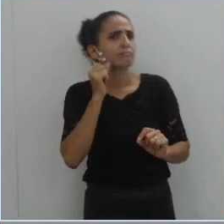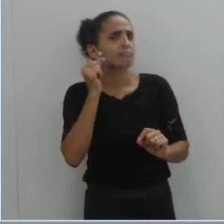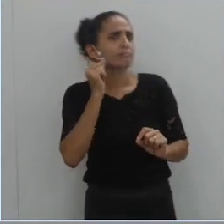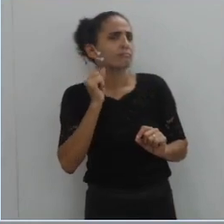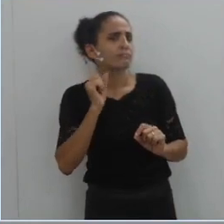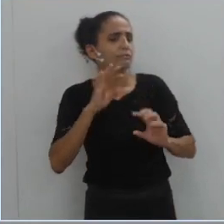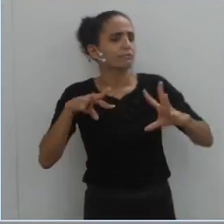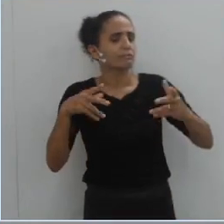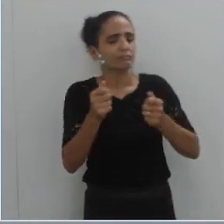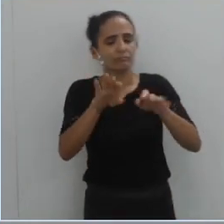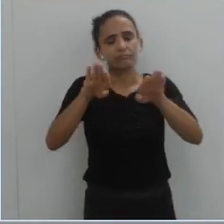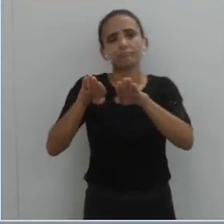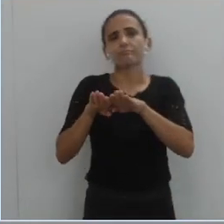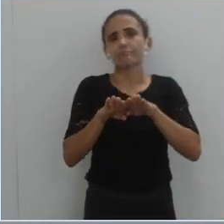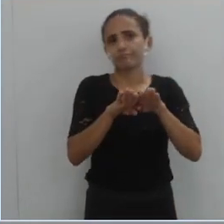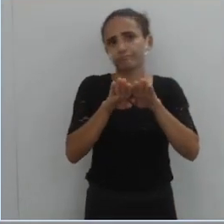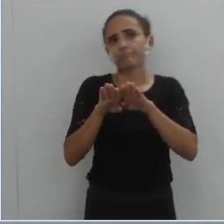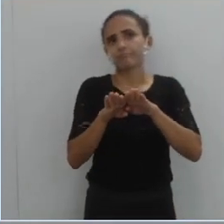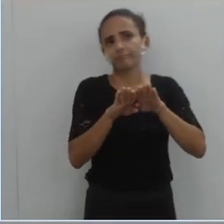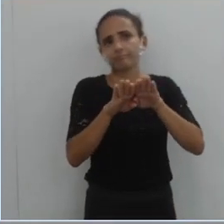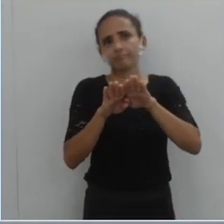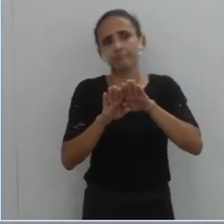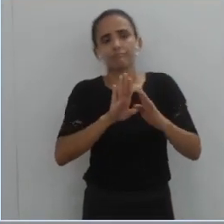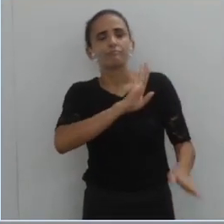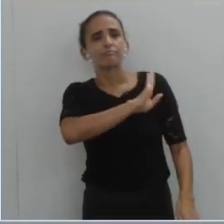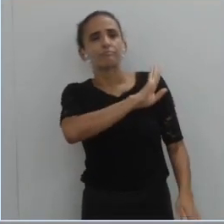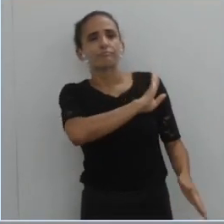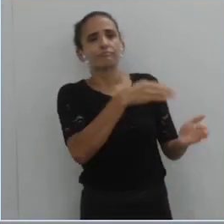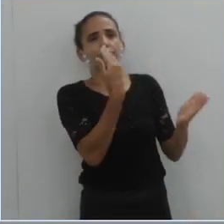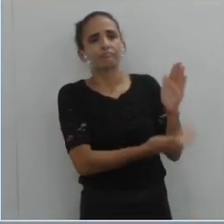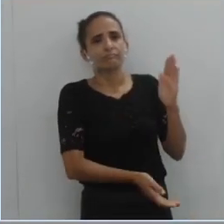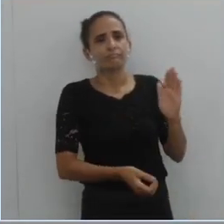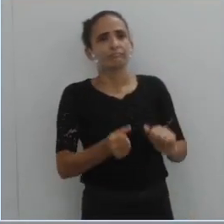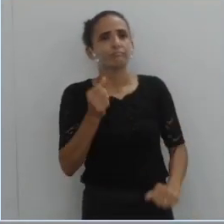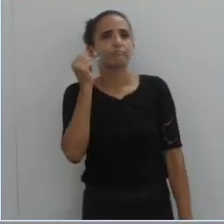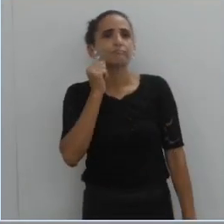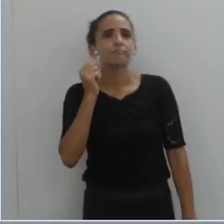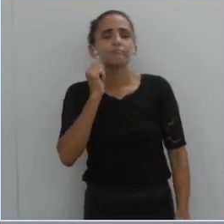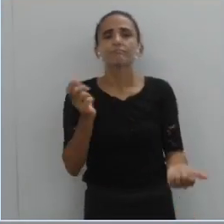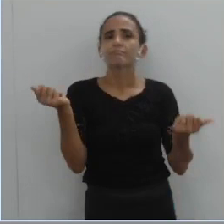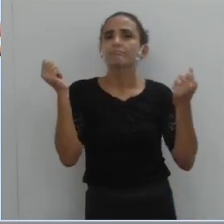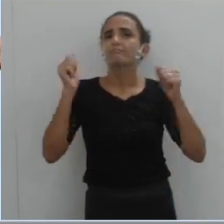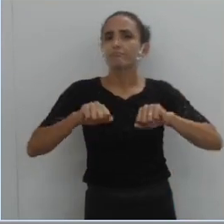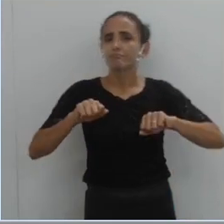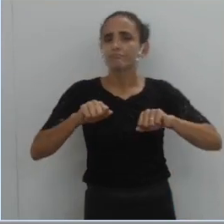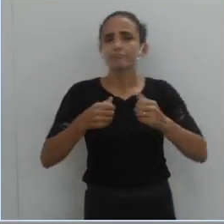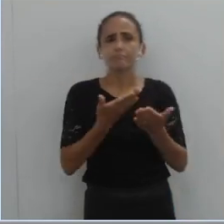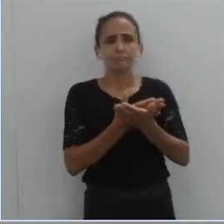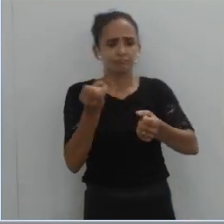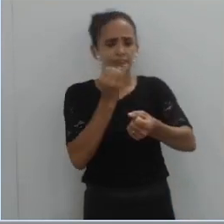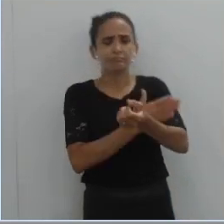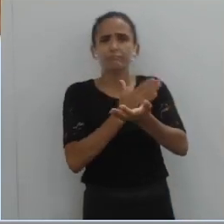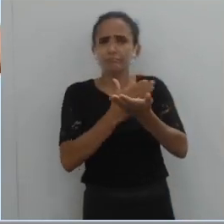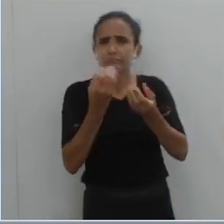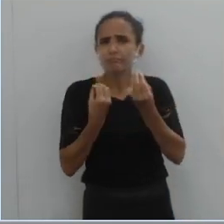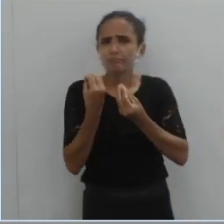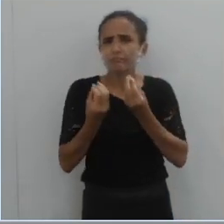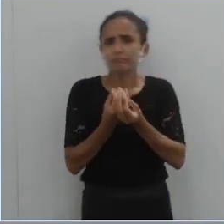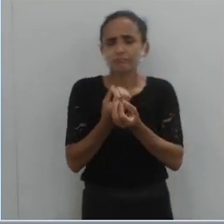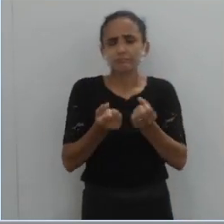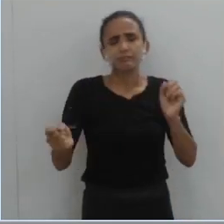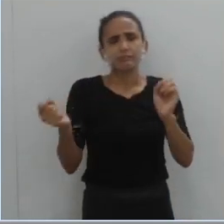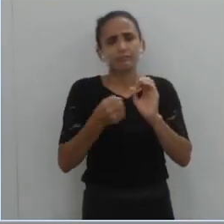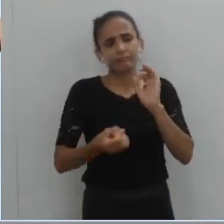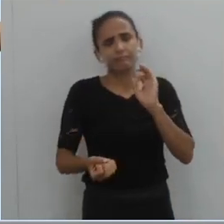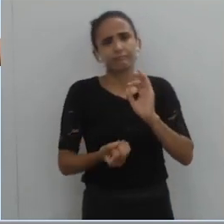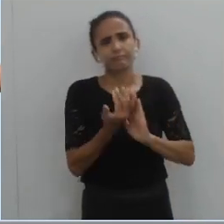ideia preconceituosa de que a mulher é incapaz. Então, na Idade Média, por exemplo, criaram várias